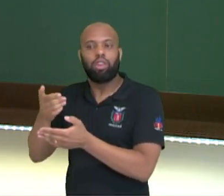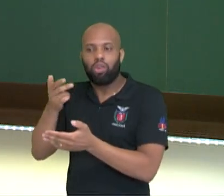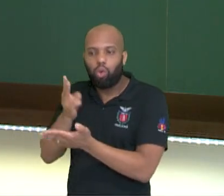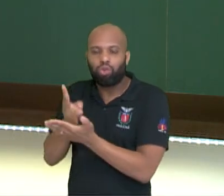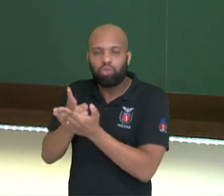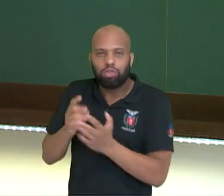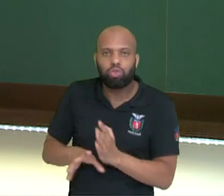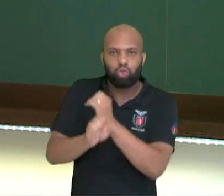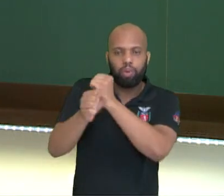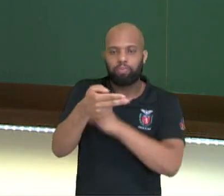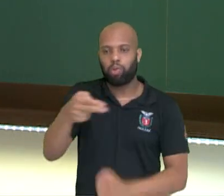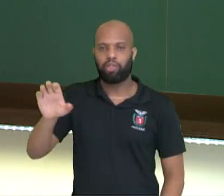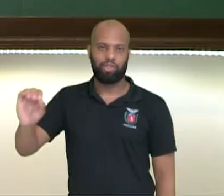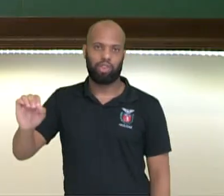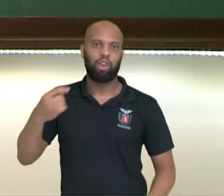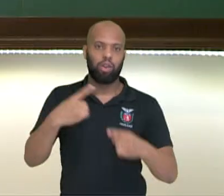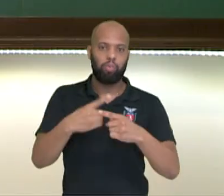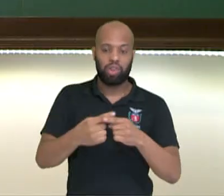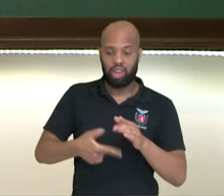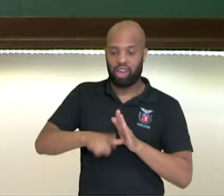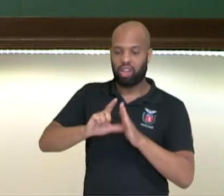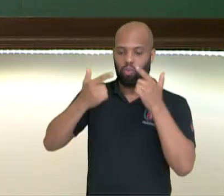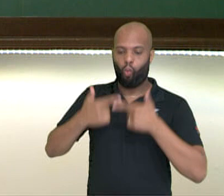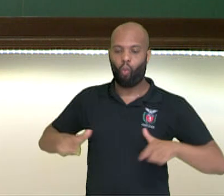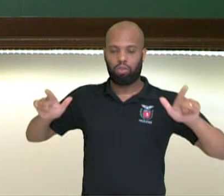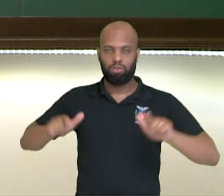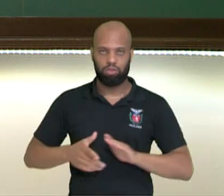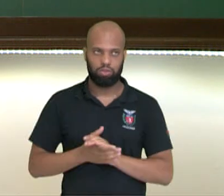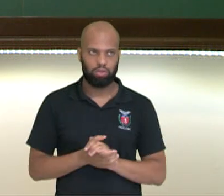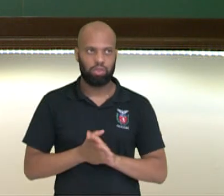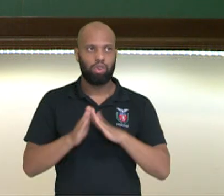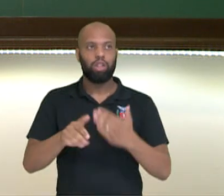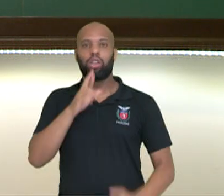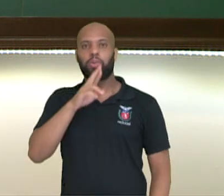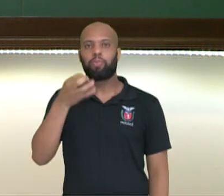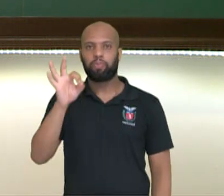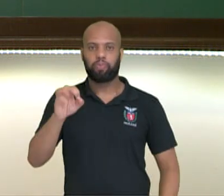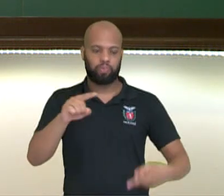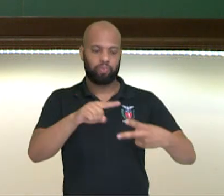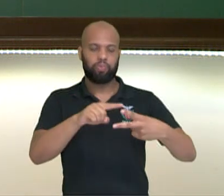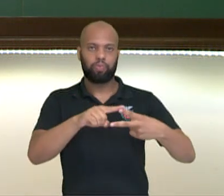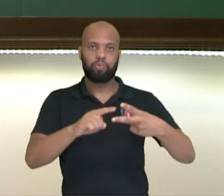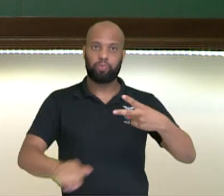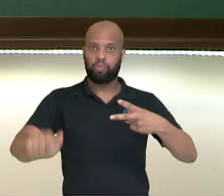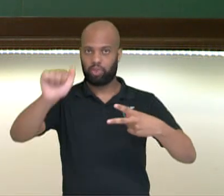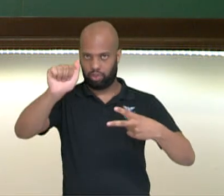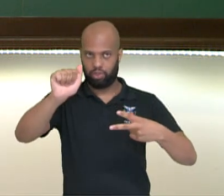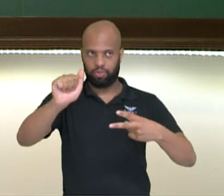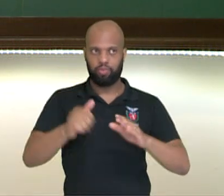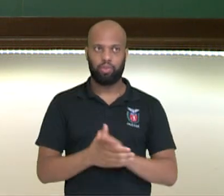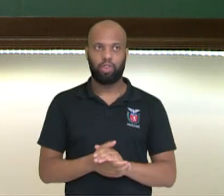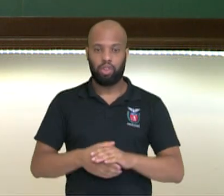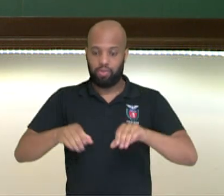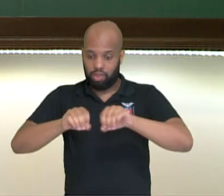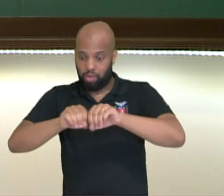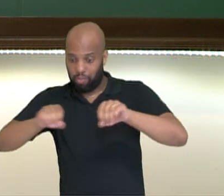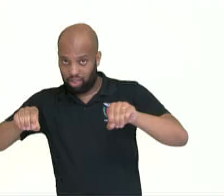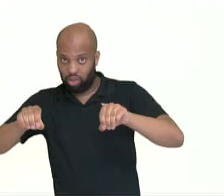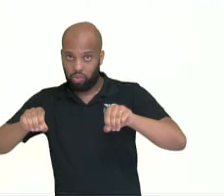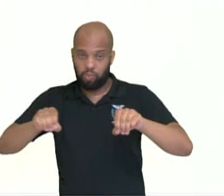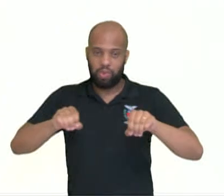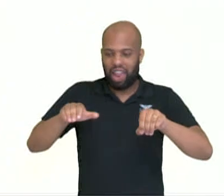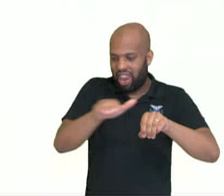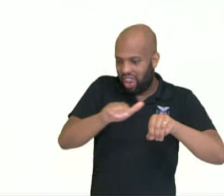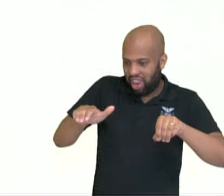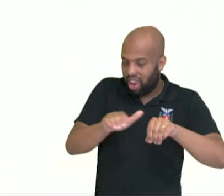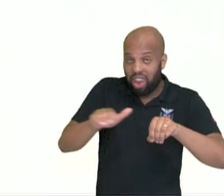dando zero, porque eles estavam neutros no início. Então, a resposta certa, letra A, né? O bastão e a lã